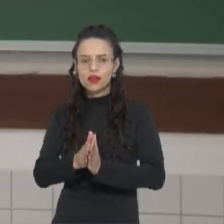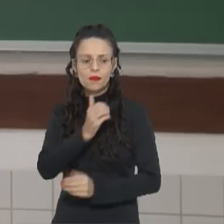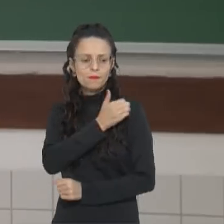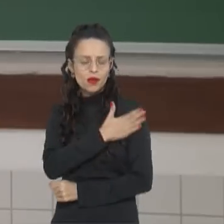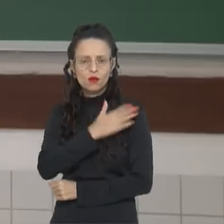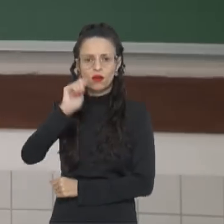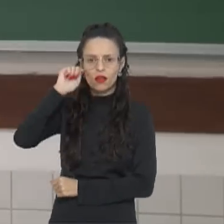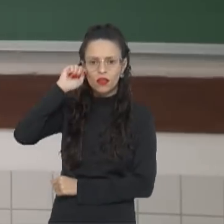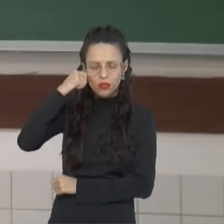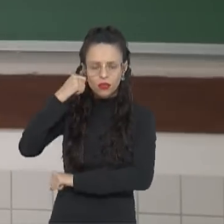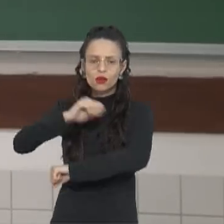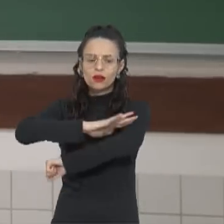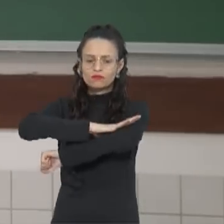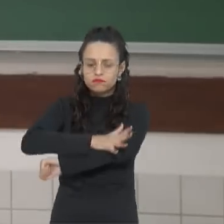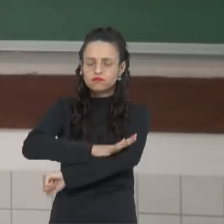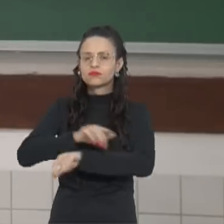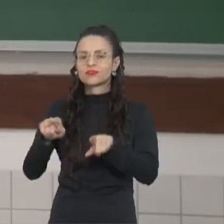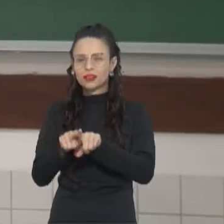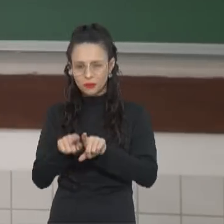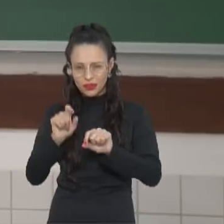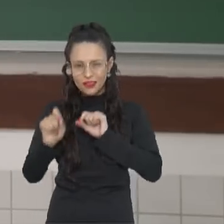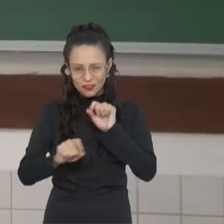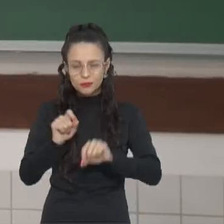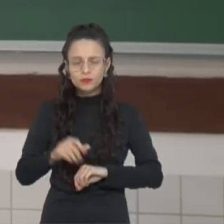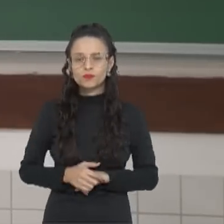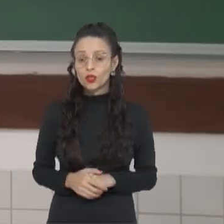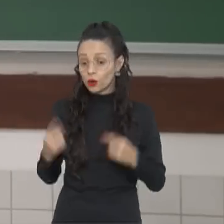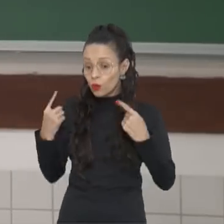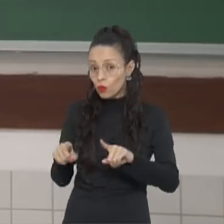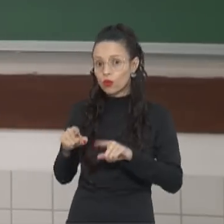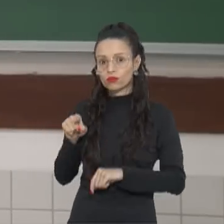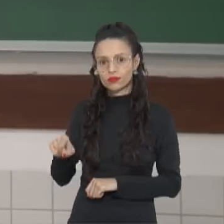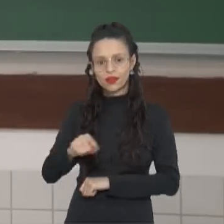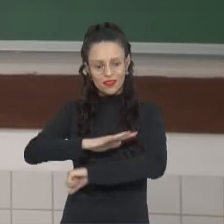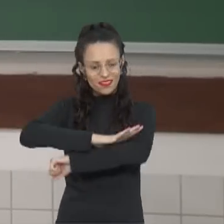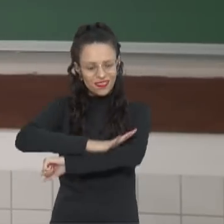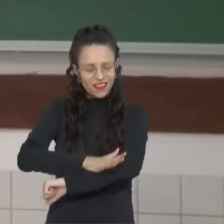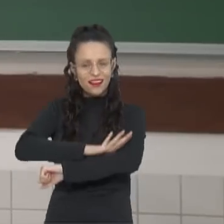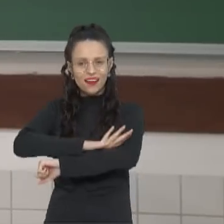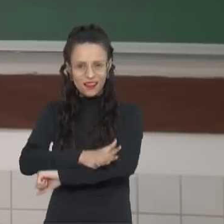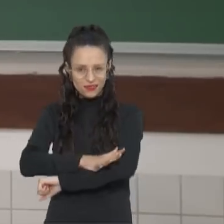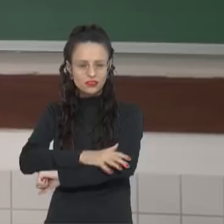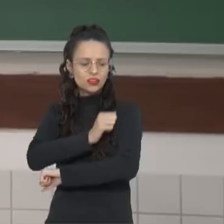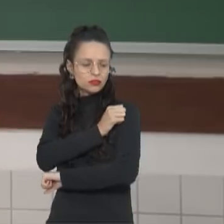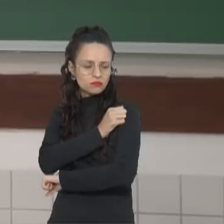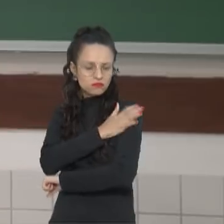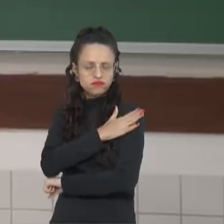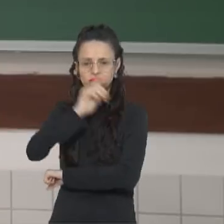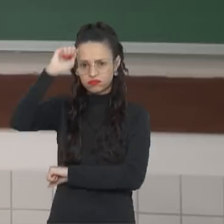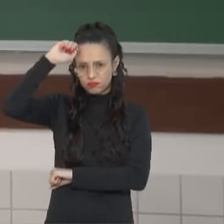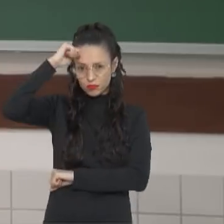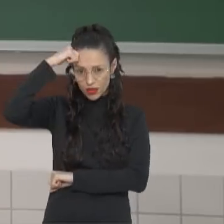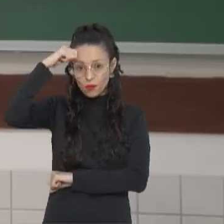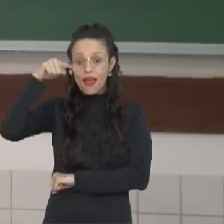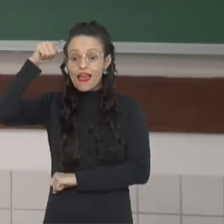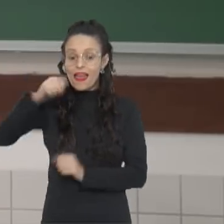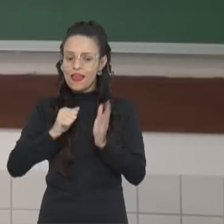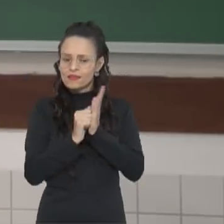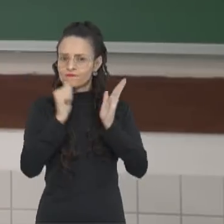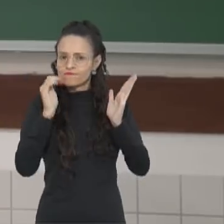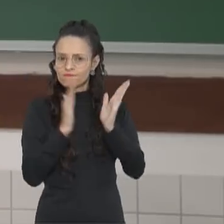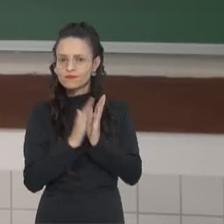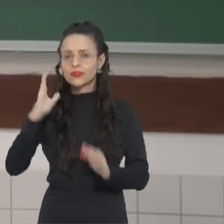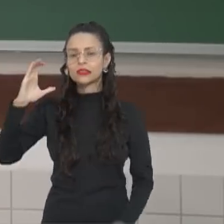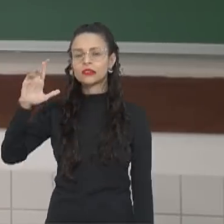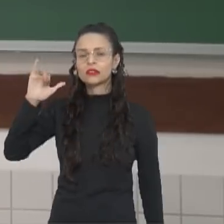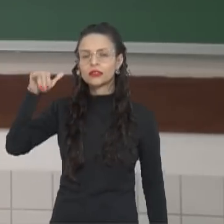das colônias. Então, a defesa do racismo ser um crime, a condenação do racismo e a